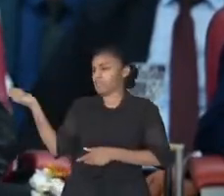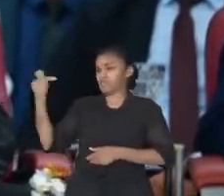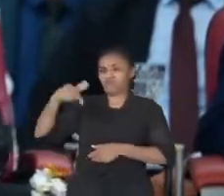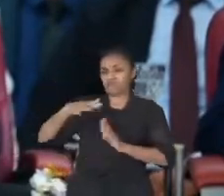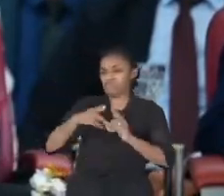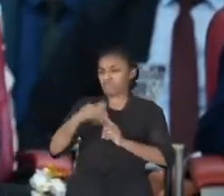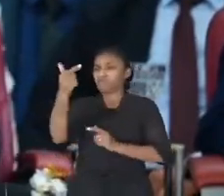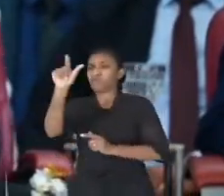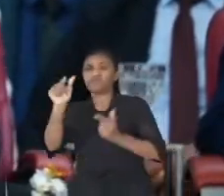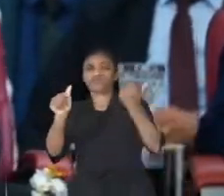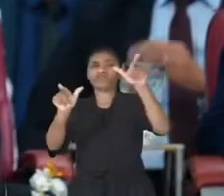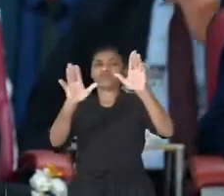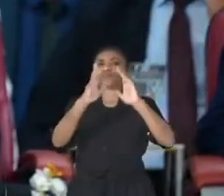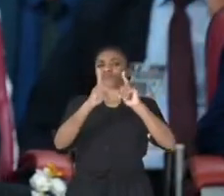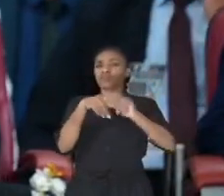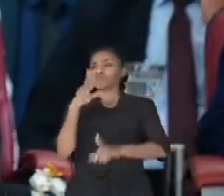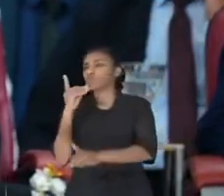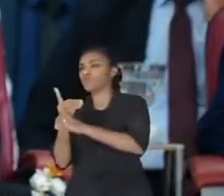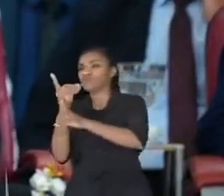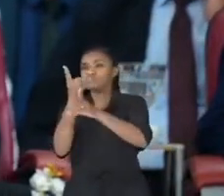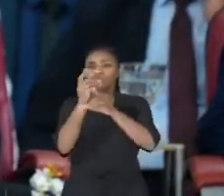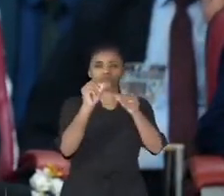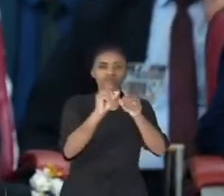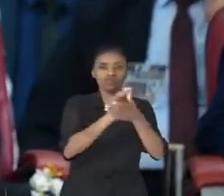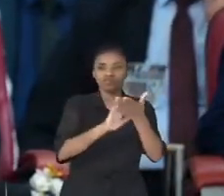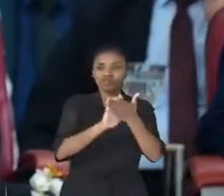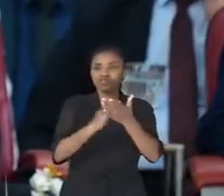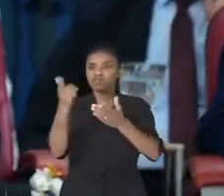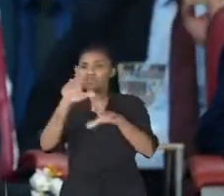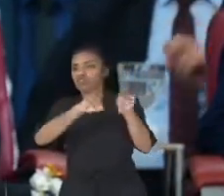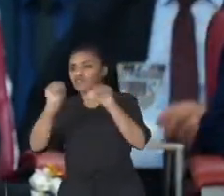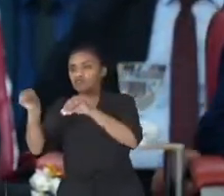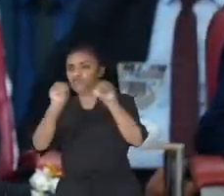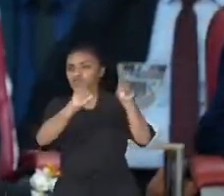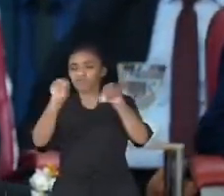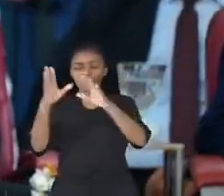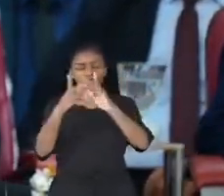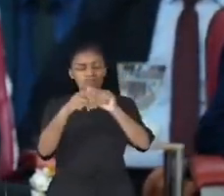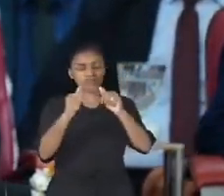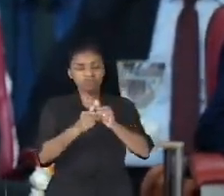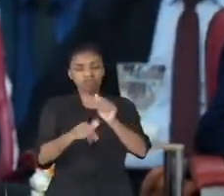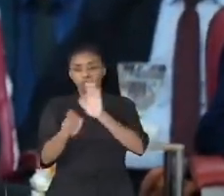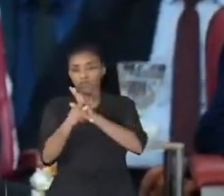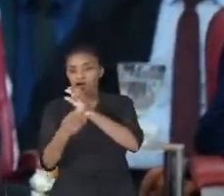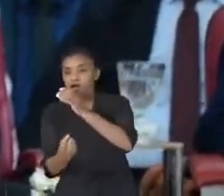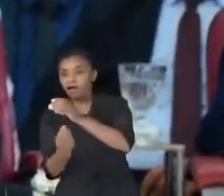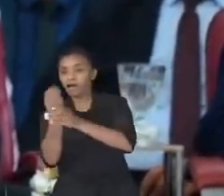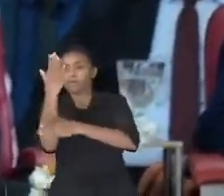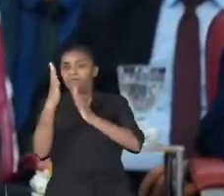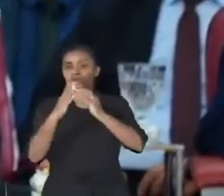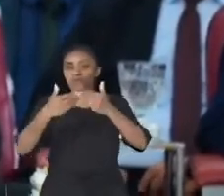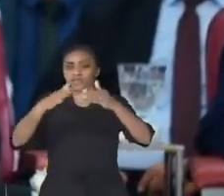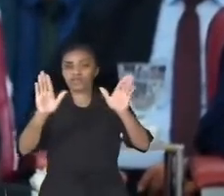vou para outra. E se vai na outra igreja, não acha o que fazer lá, vai para outra. Daqui a pouco você acaba abrindo uma igreja para você mesmo, que você acha que o mundo gira em torno do seu